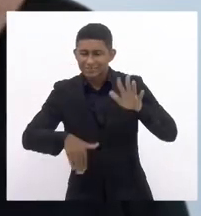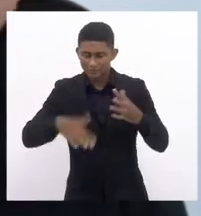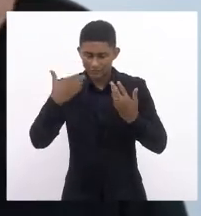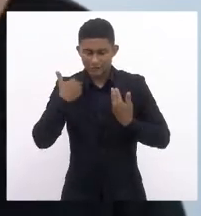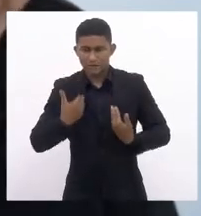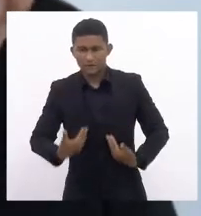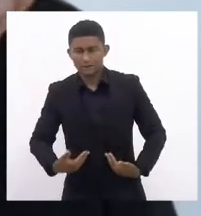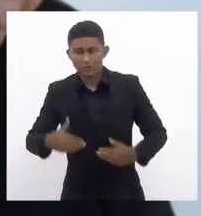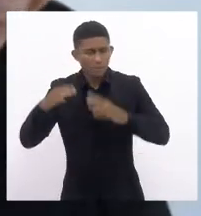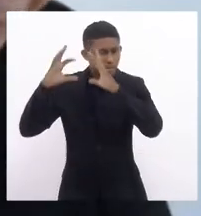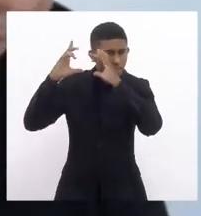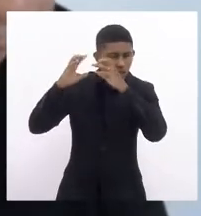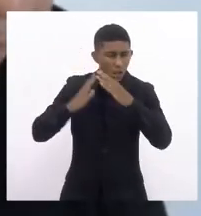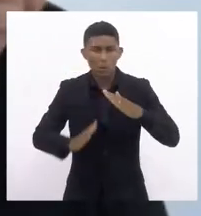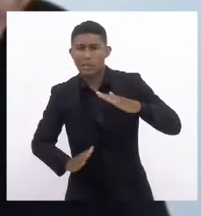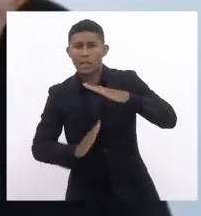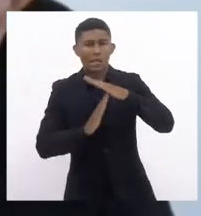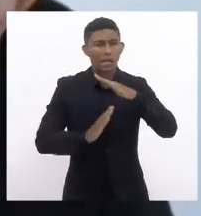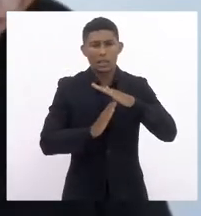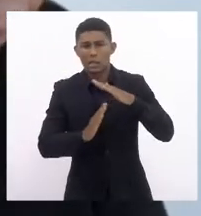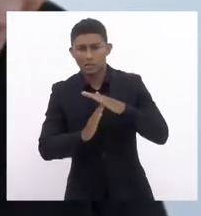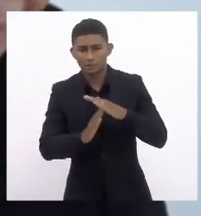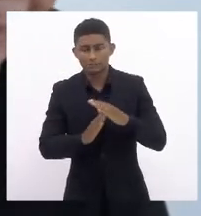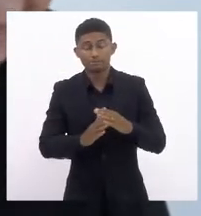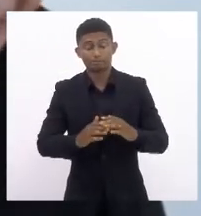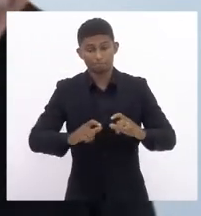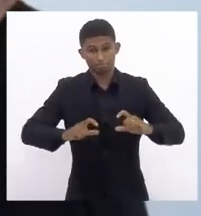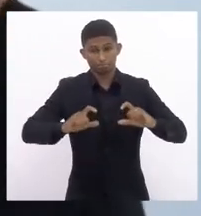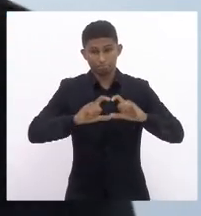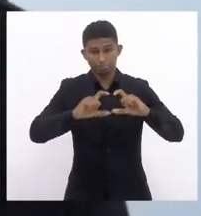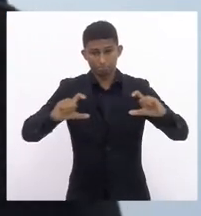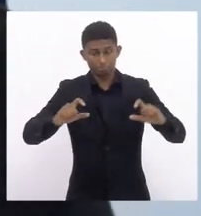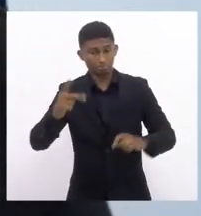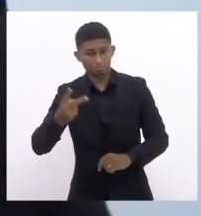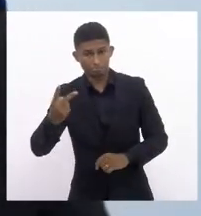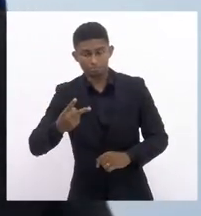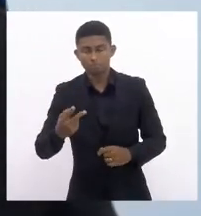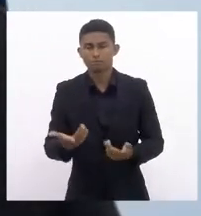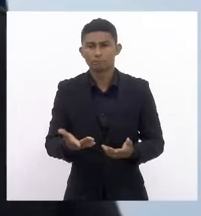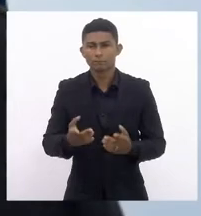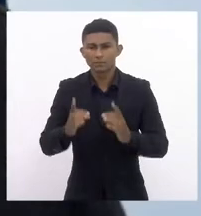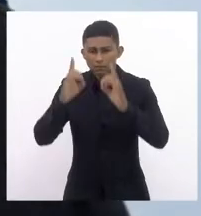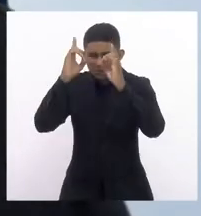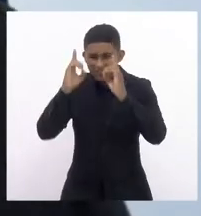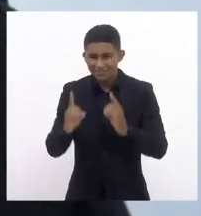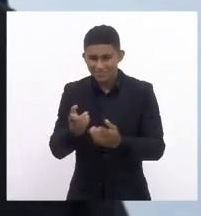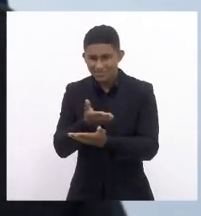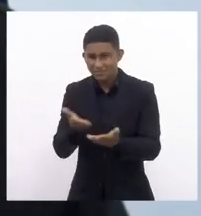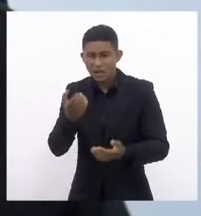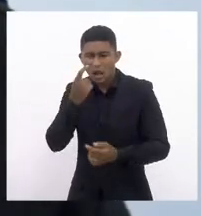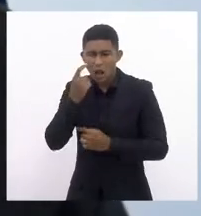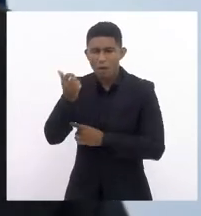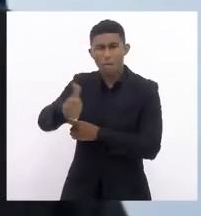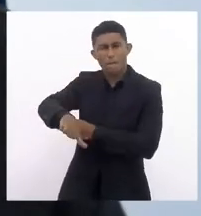física, né, mental, etc., que eu já falei. Parágrafo 2. Avaliação da deficiência, quando necessária,